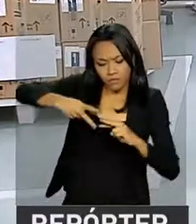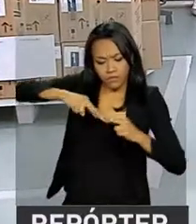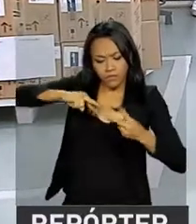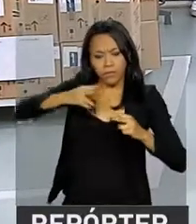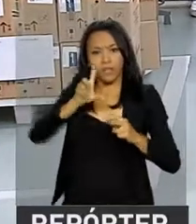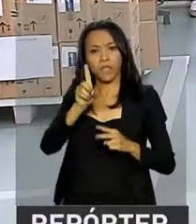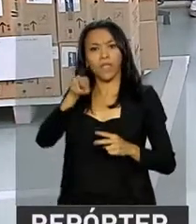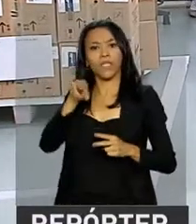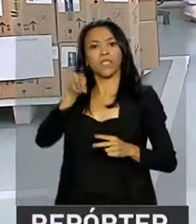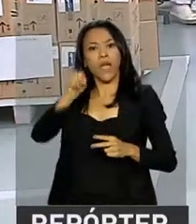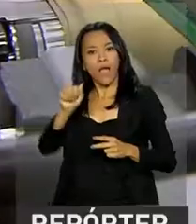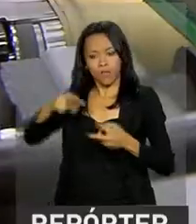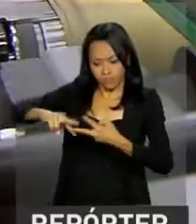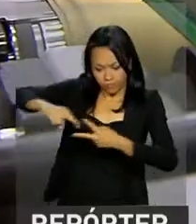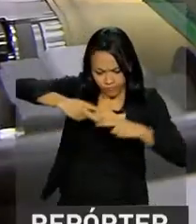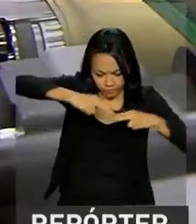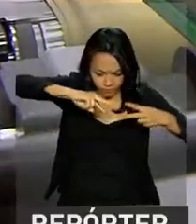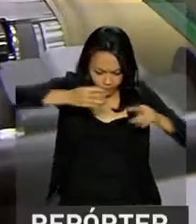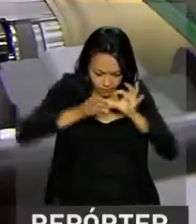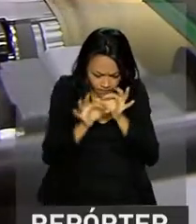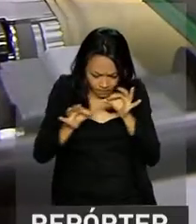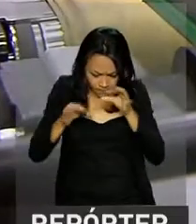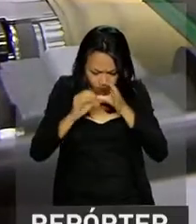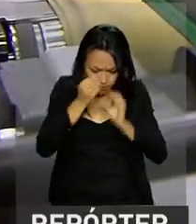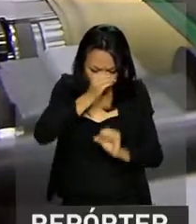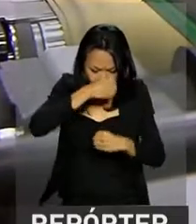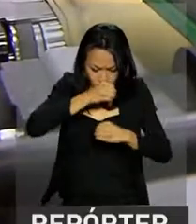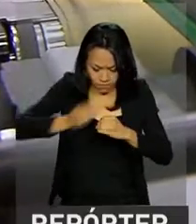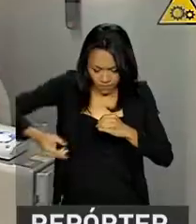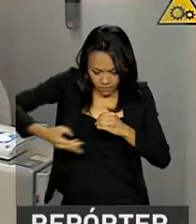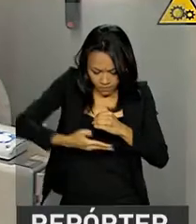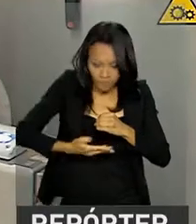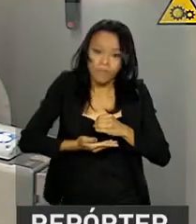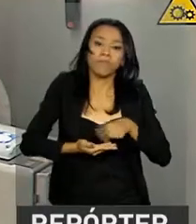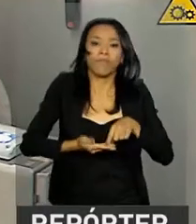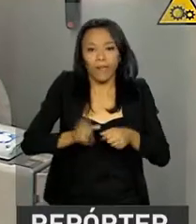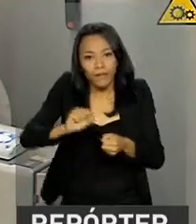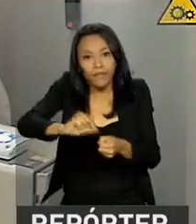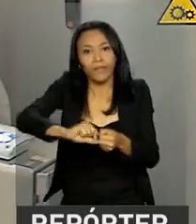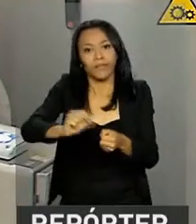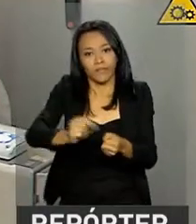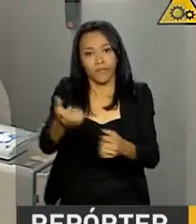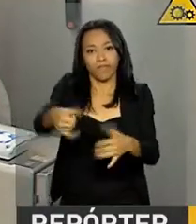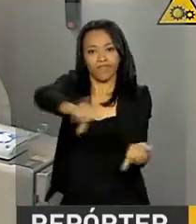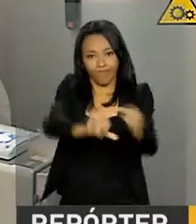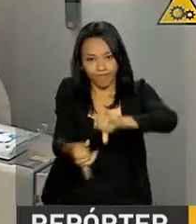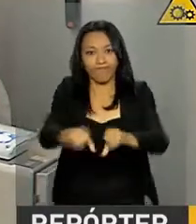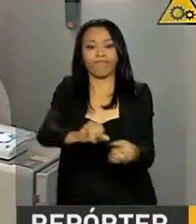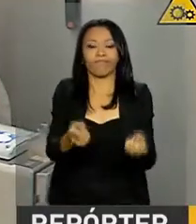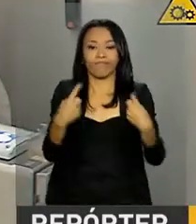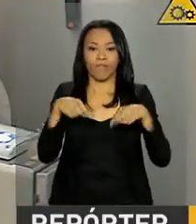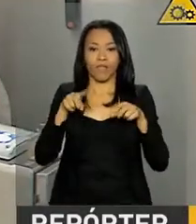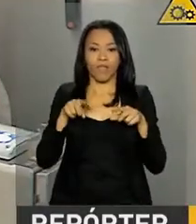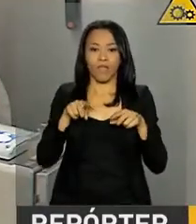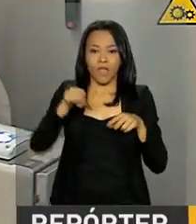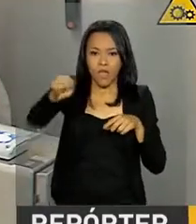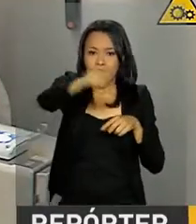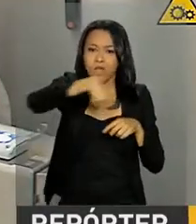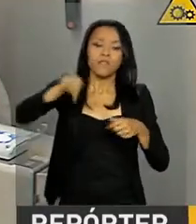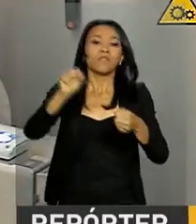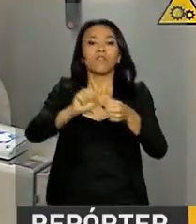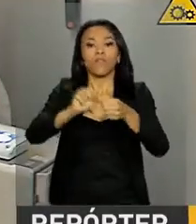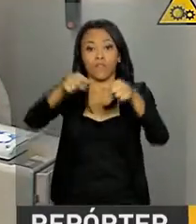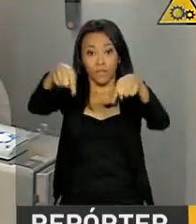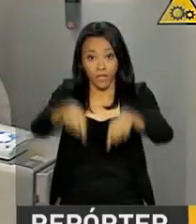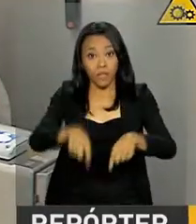geneticamente uma célula para produzir o tipo de proteína dentre os biofármacos que vão ser produzidos aqui estamos